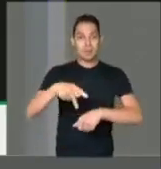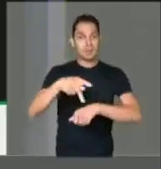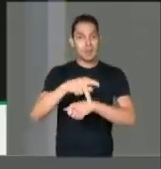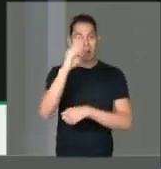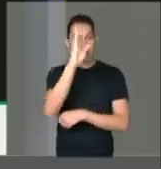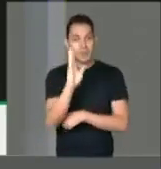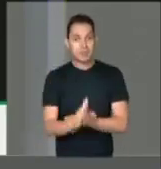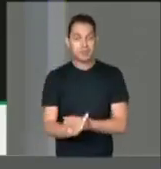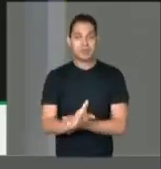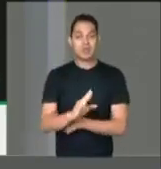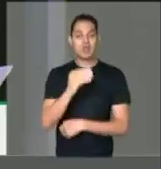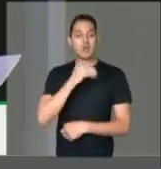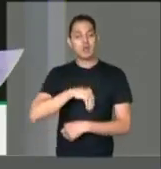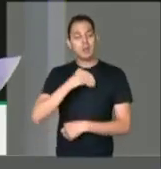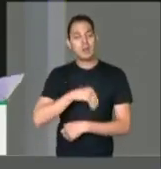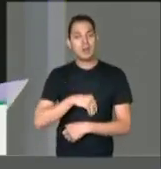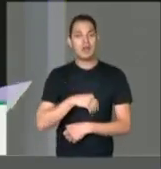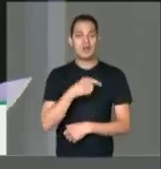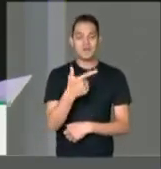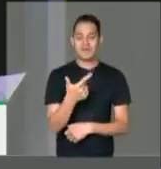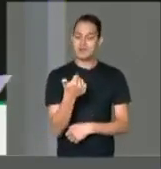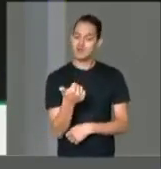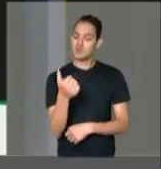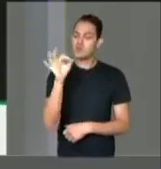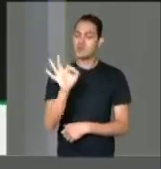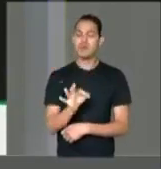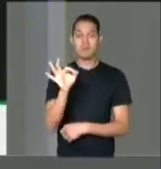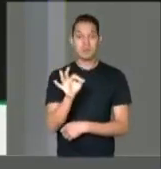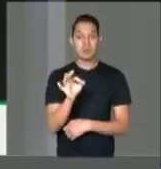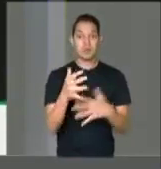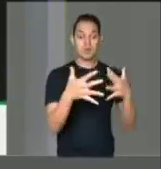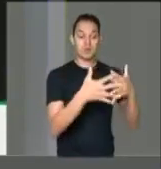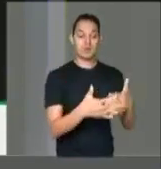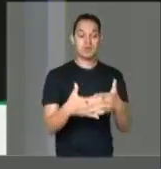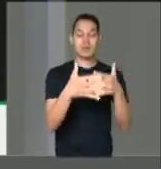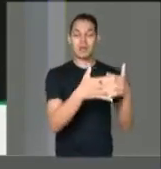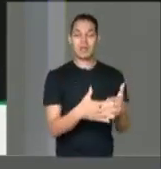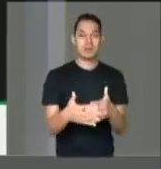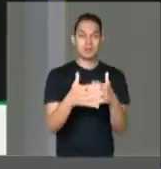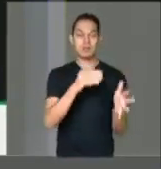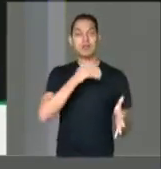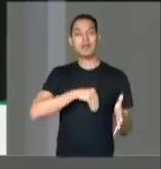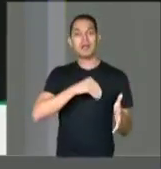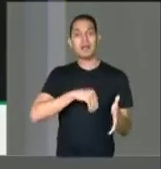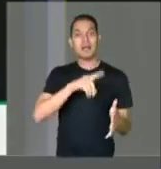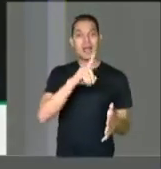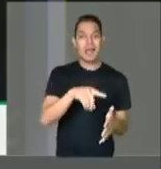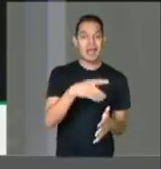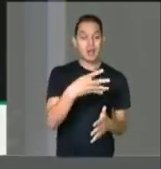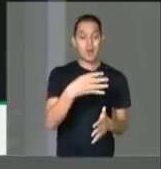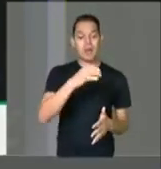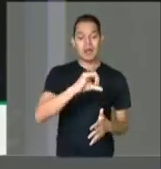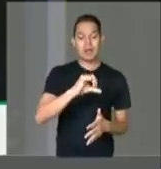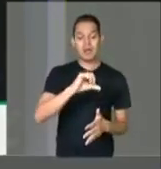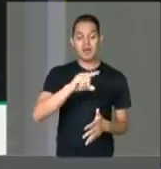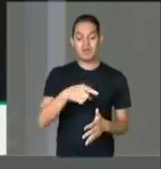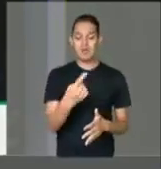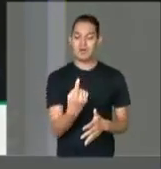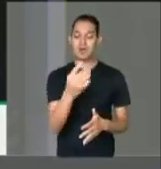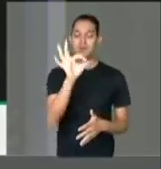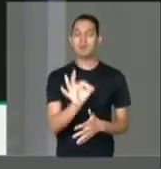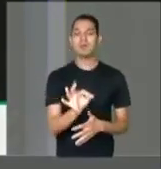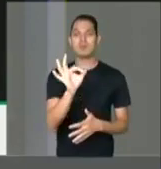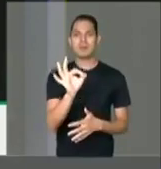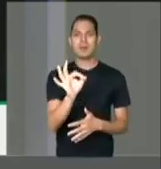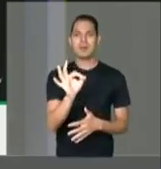no Brasil, sobre a renda é de 21%. Nos Estados Unidos, sobre a renda é de